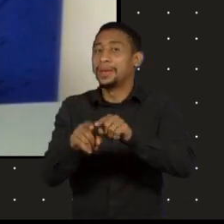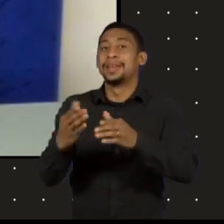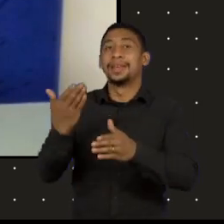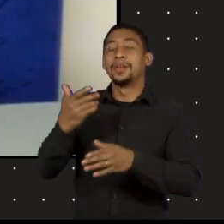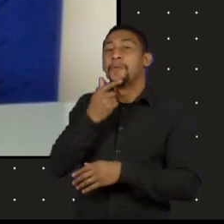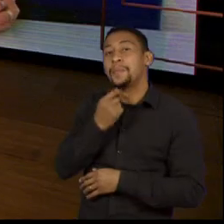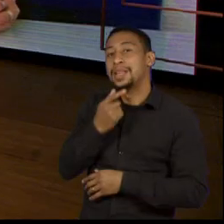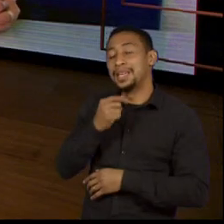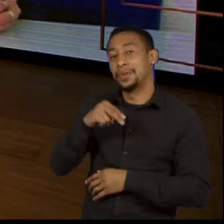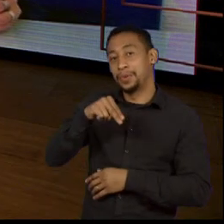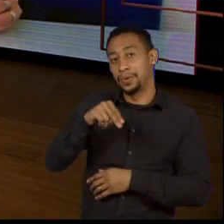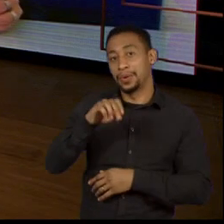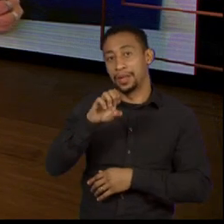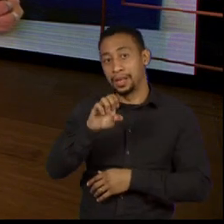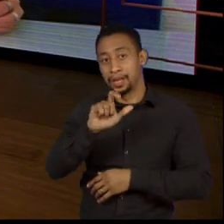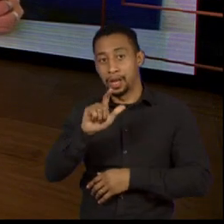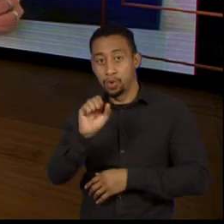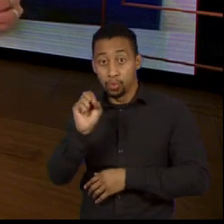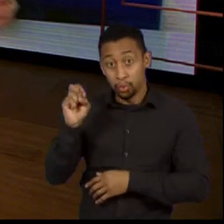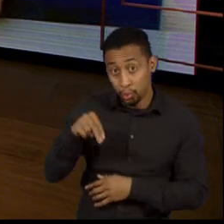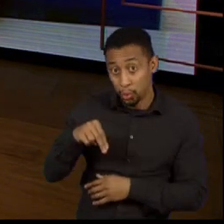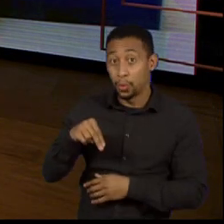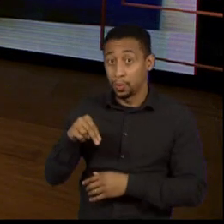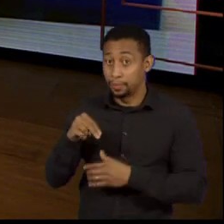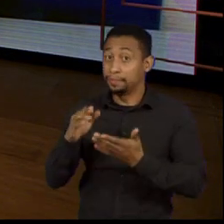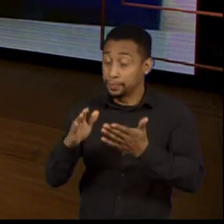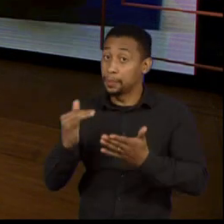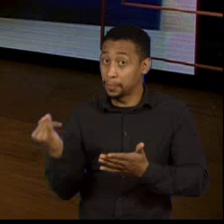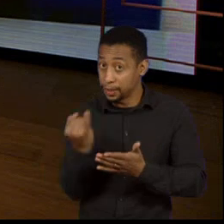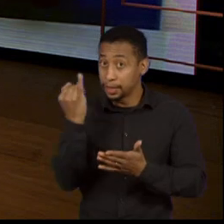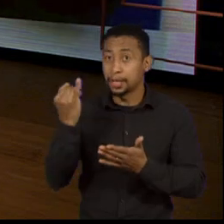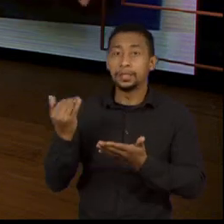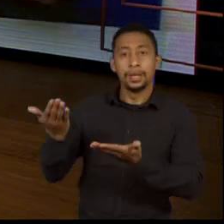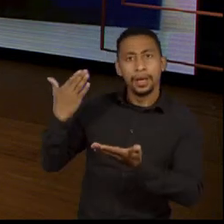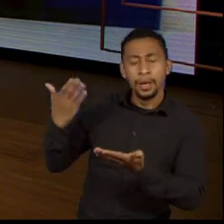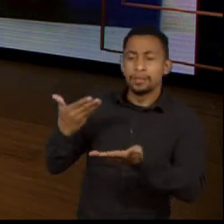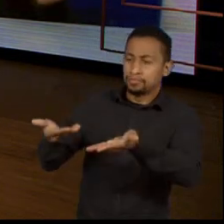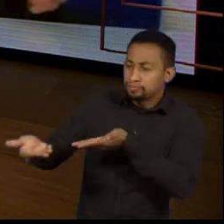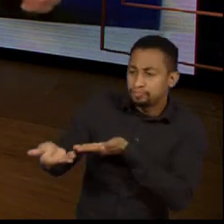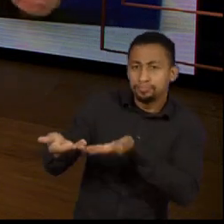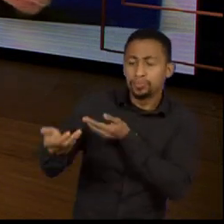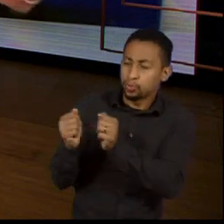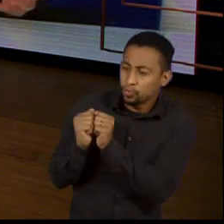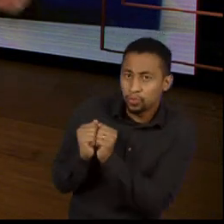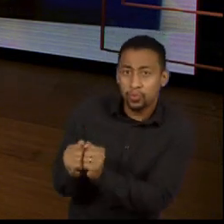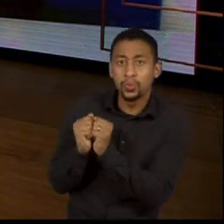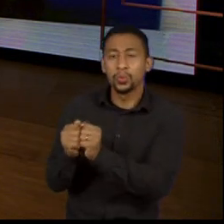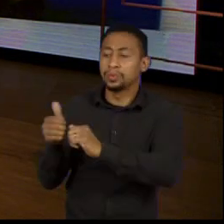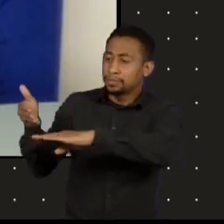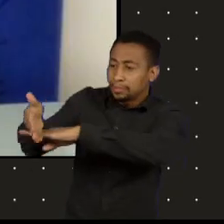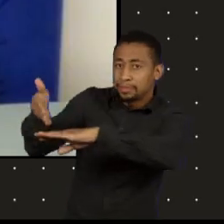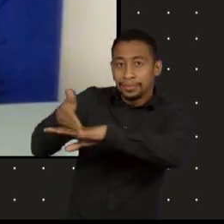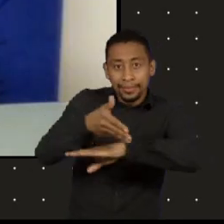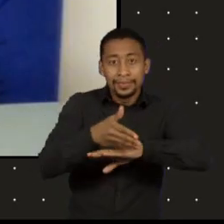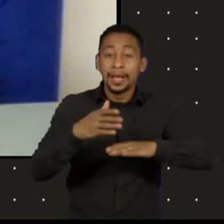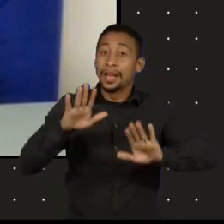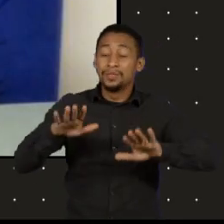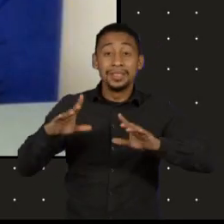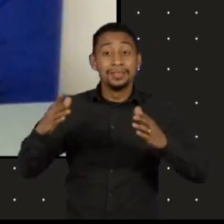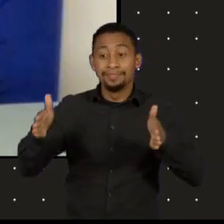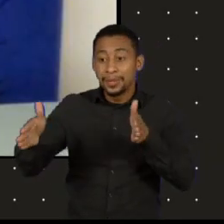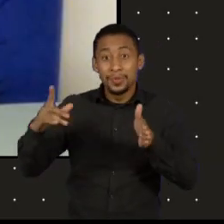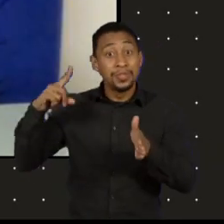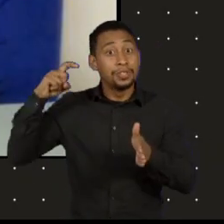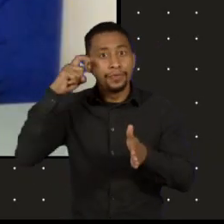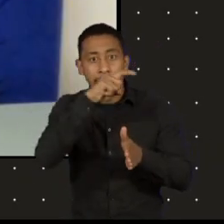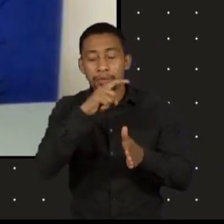chamado Nelson Fonseca. Que estava sempre comigo, presente em todos esses momentos difíceis